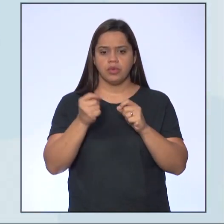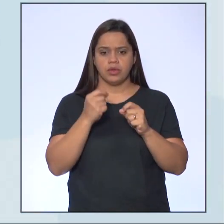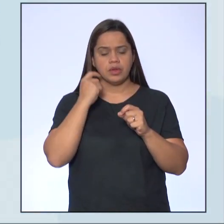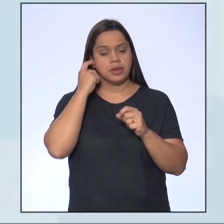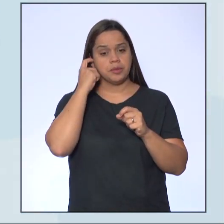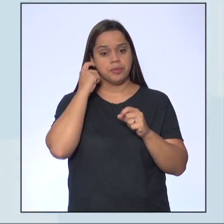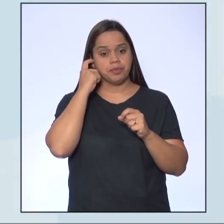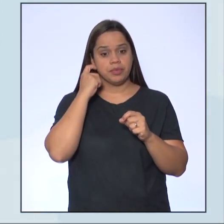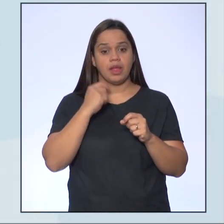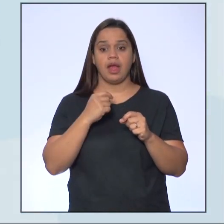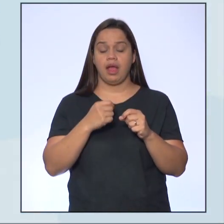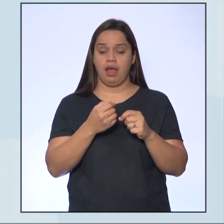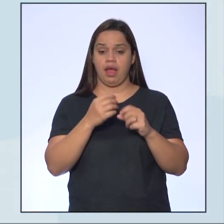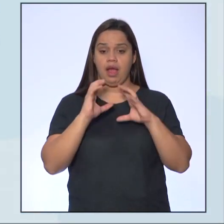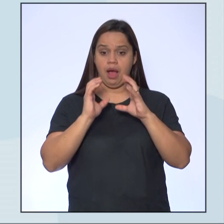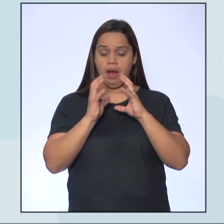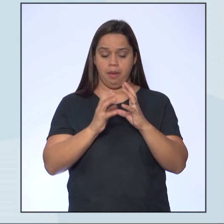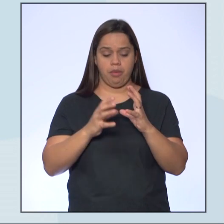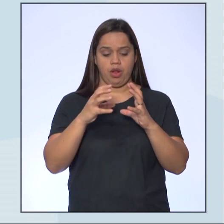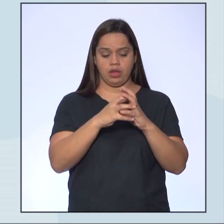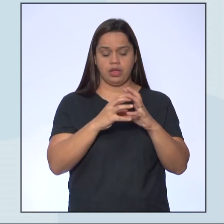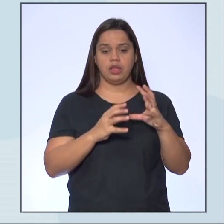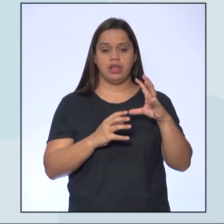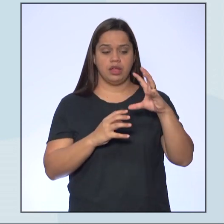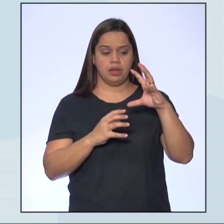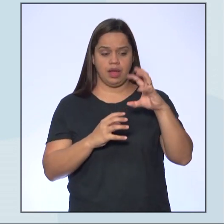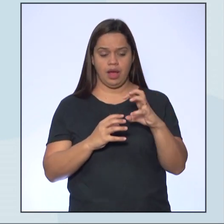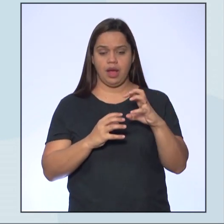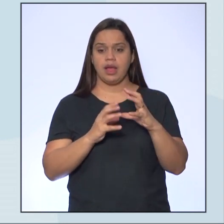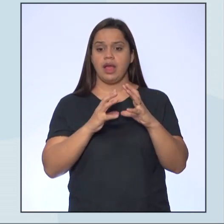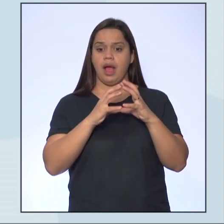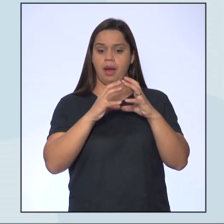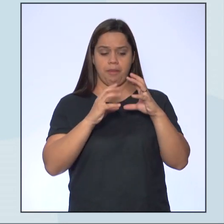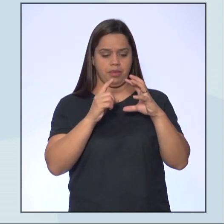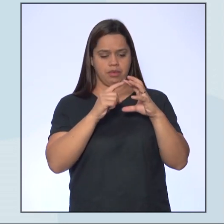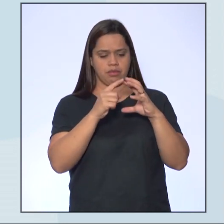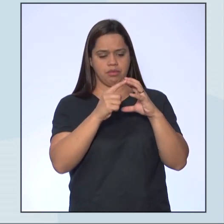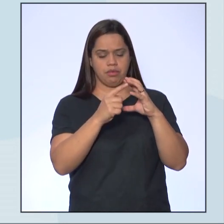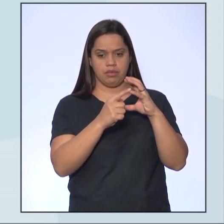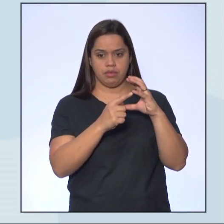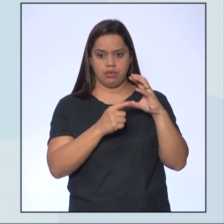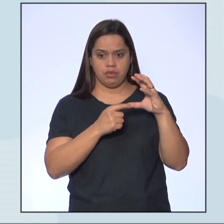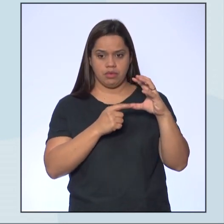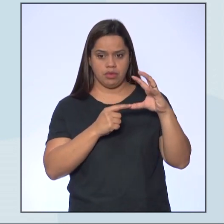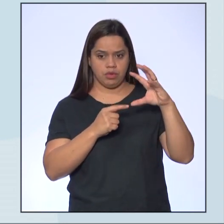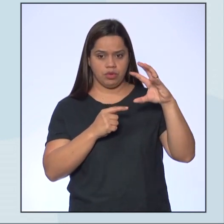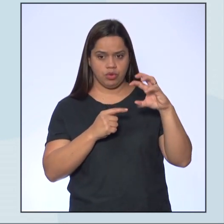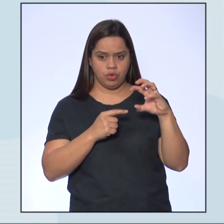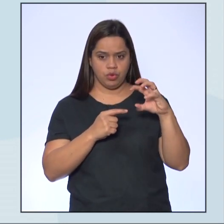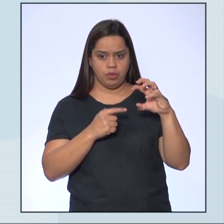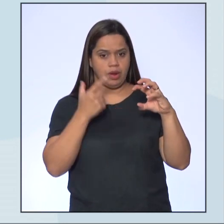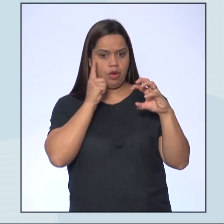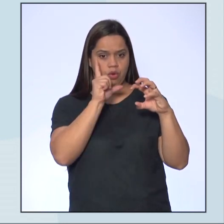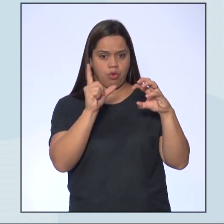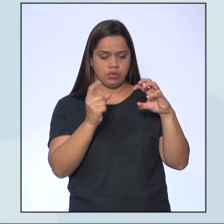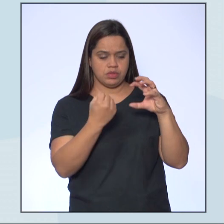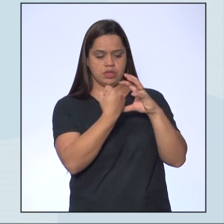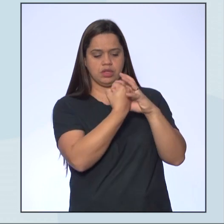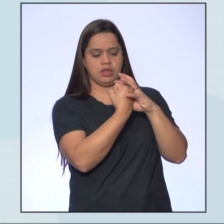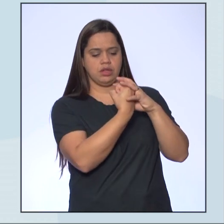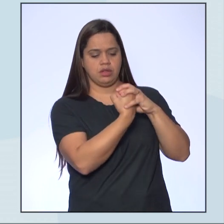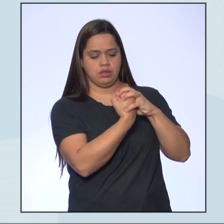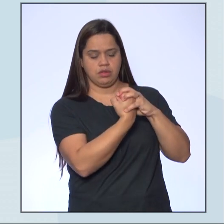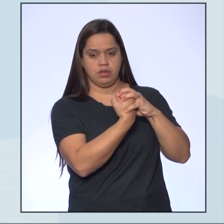a bola na palma da mão e apertando-a, fazendo pressão com as pontas dos dedos, né? Então, como que